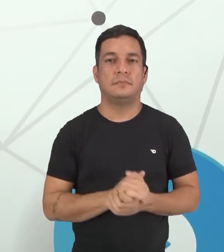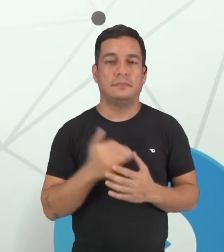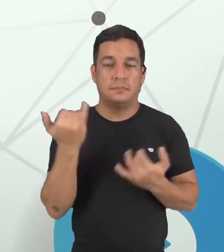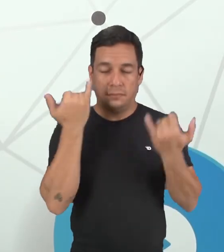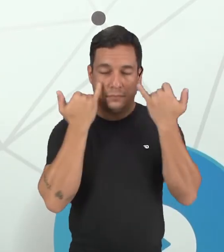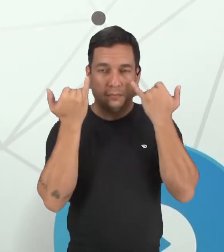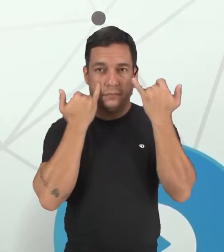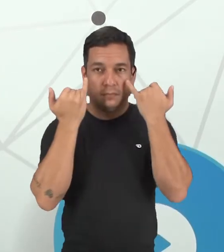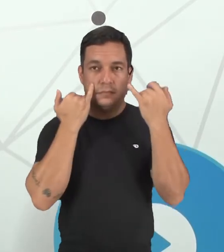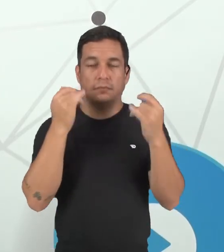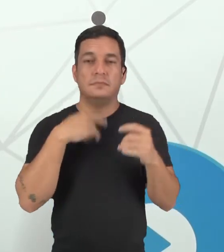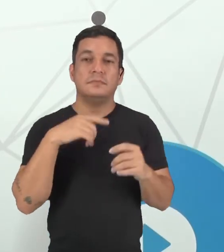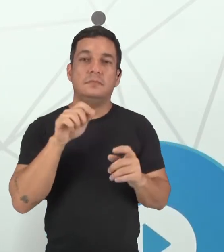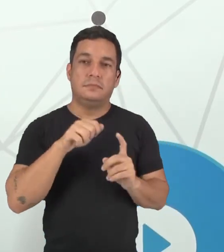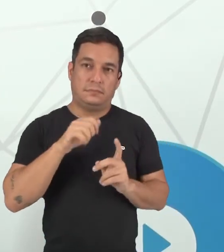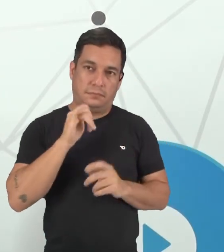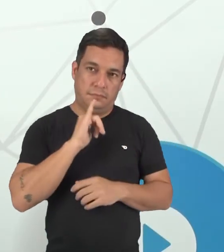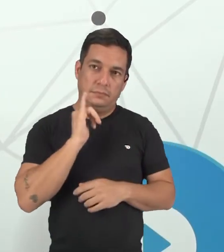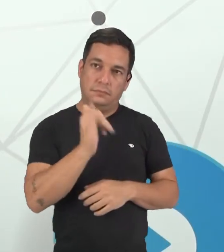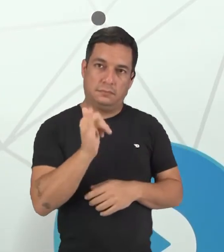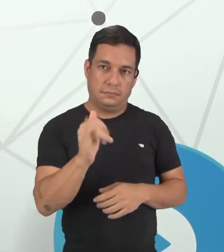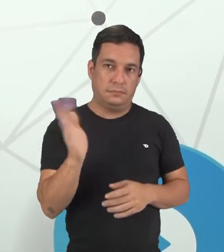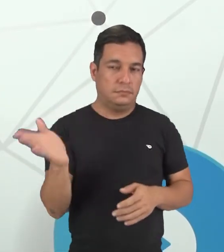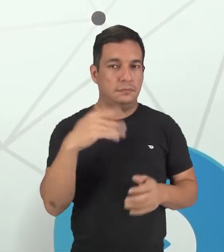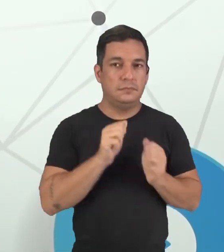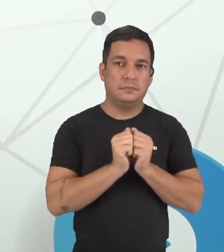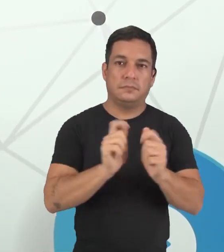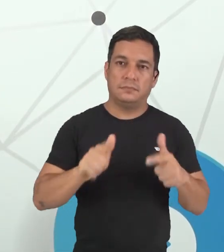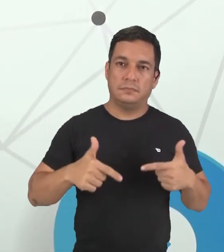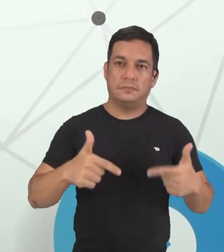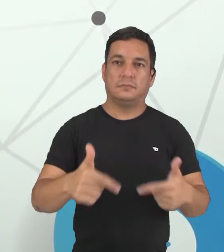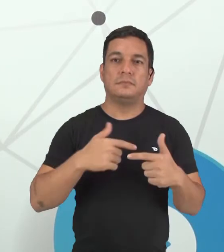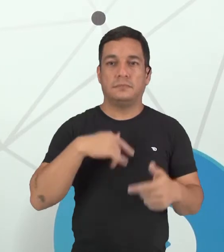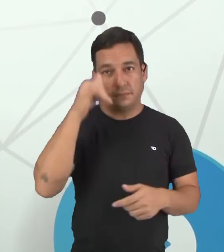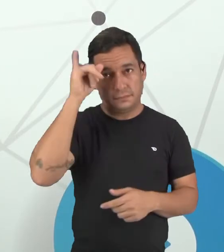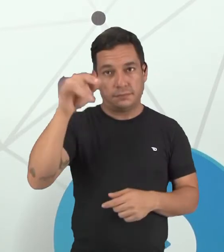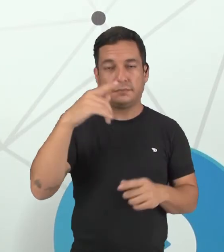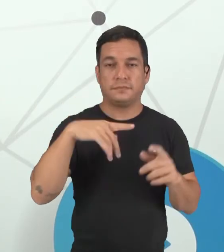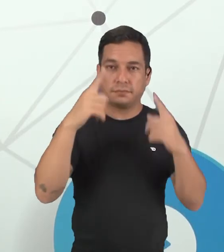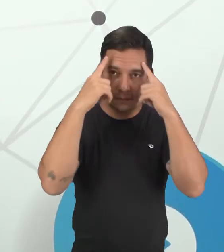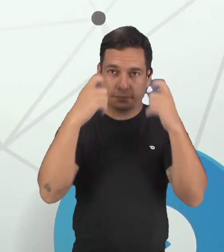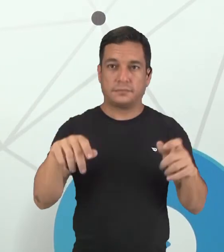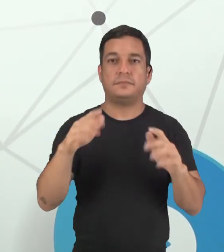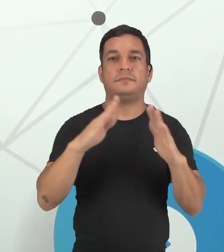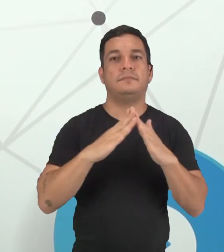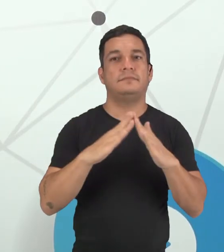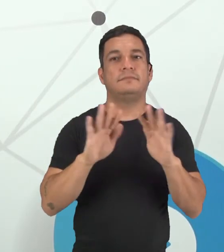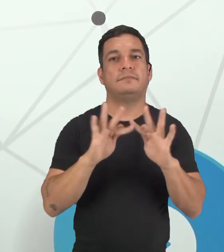essas informações que eu te passei, e vem comigo na luta contra a violência doméstica.